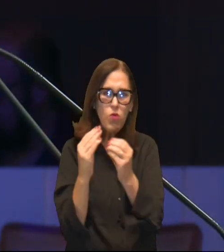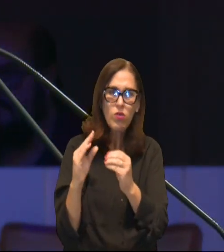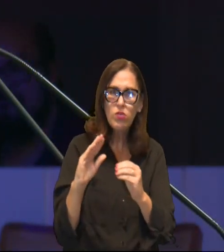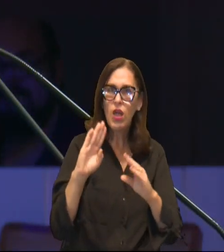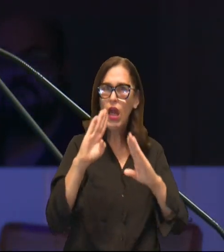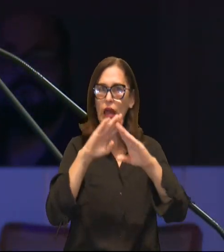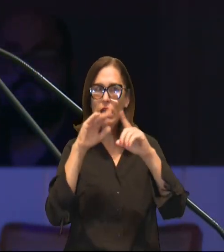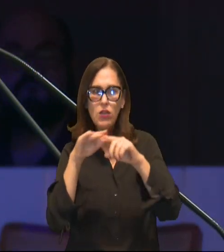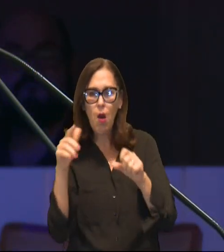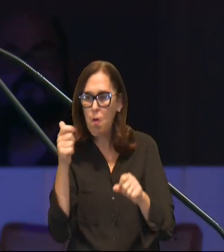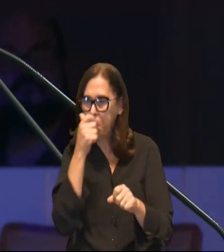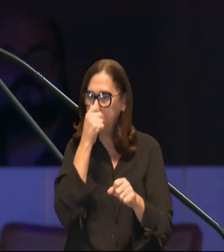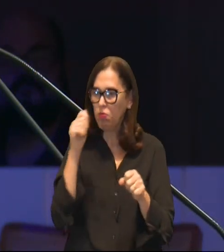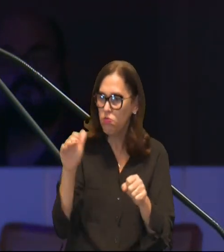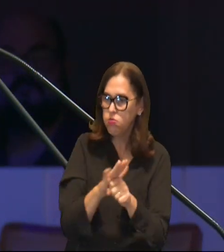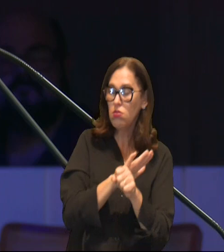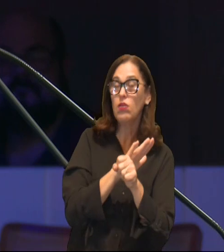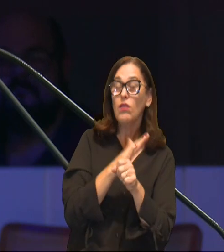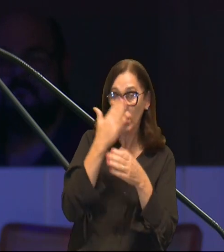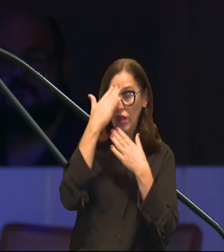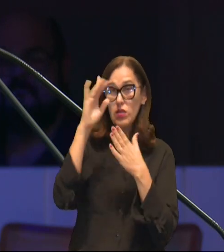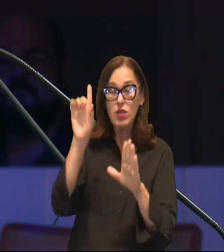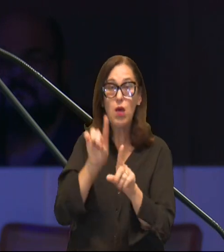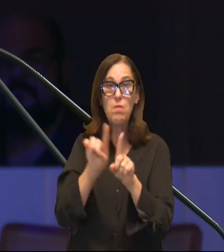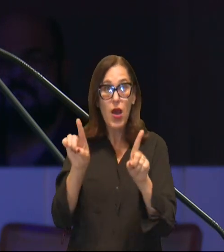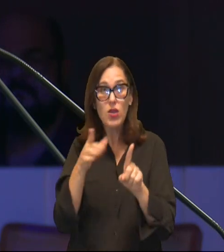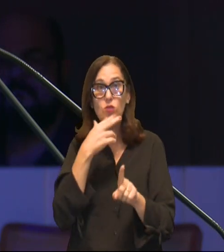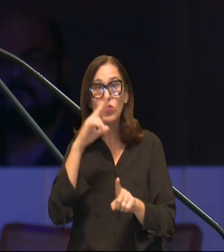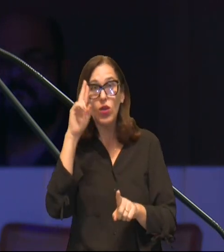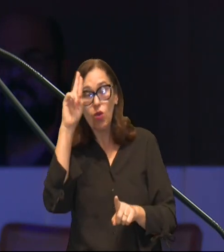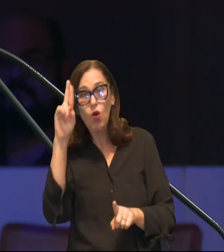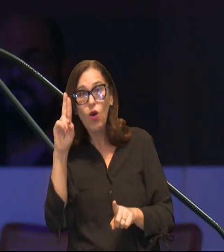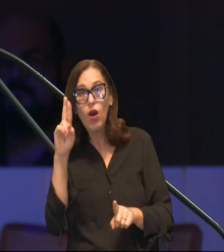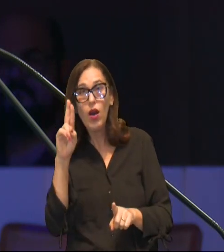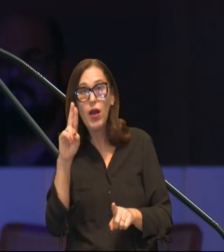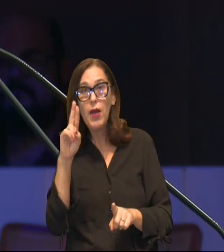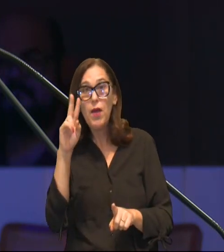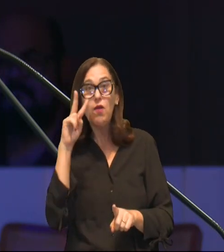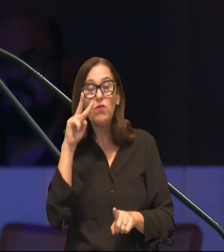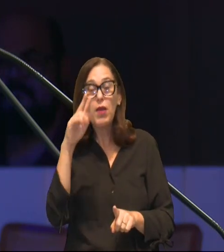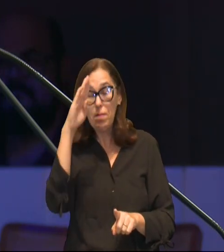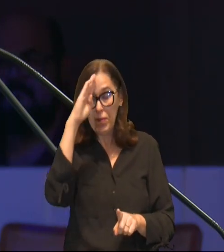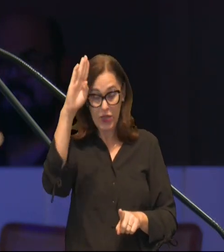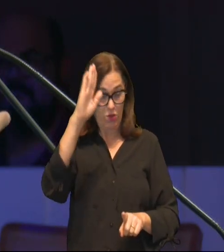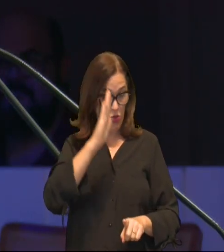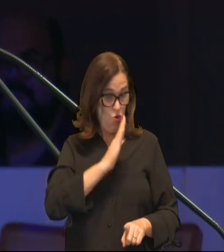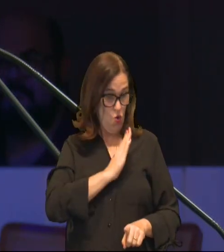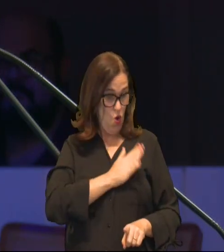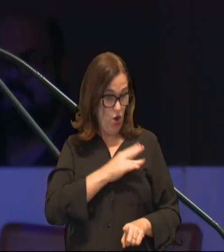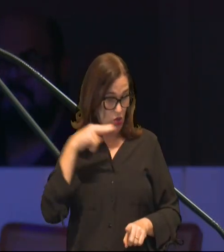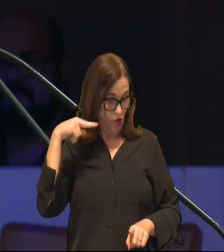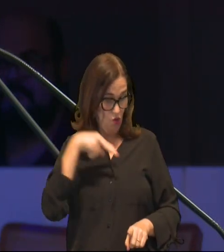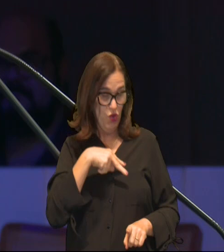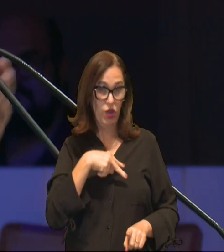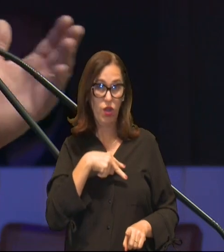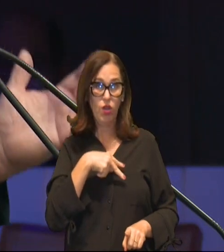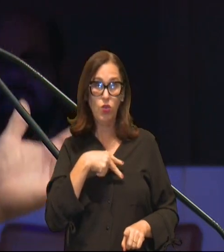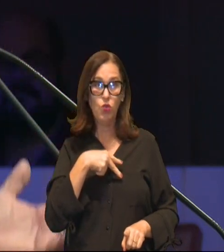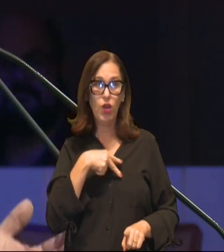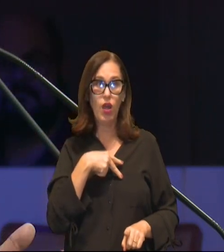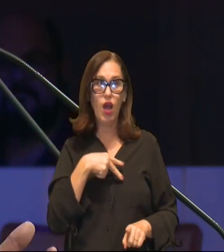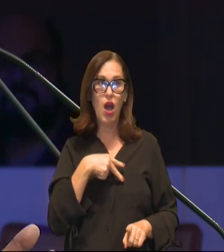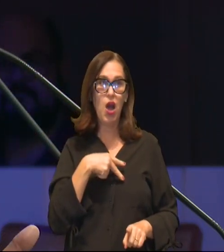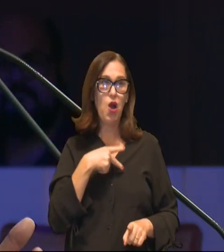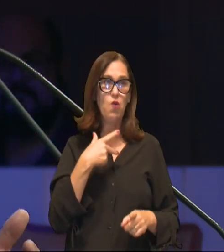lotadas e cheias, graças a Deus por isso, mas o Senhor se importa muito mais com o coração do que com a aparência, do que com